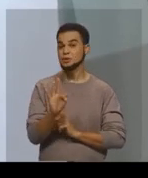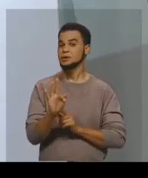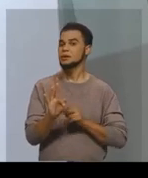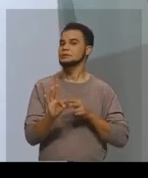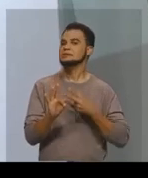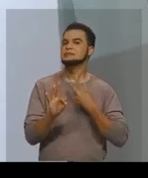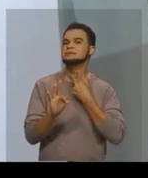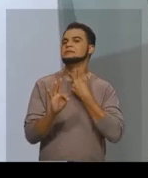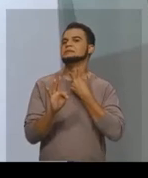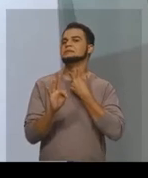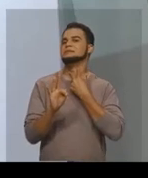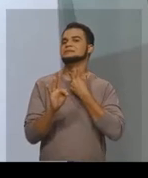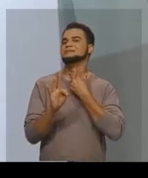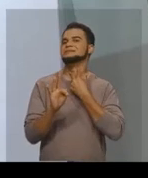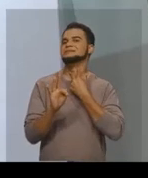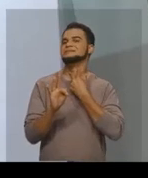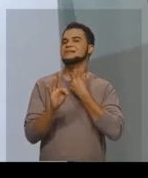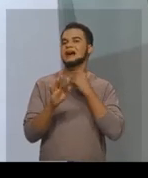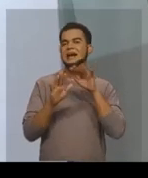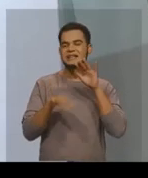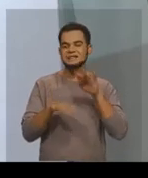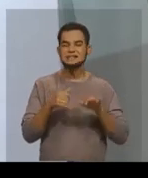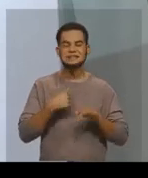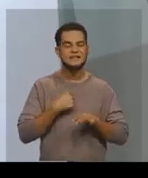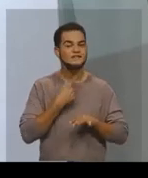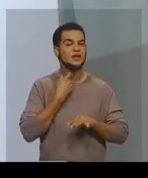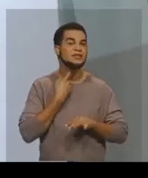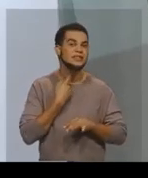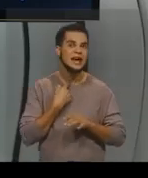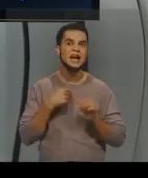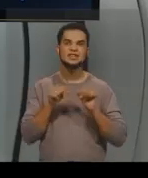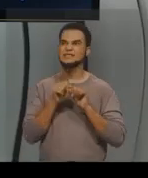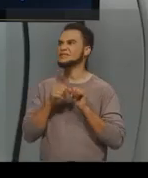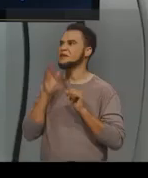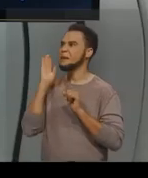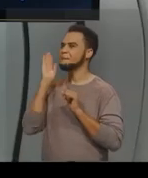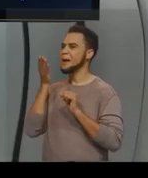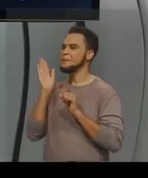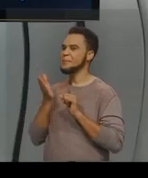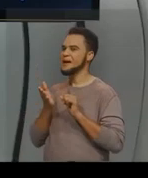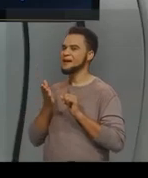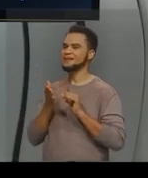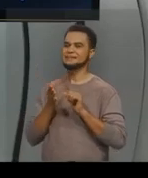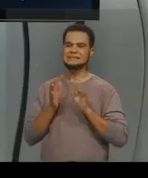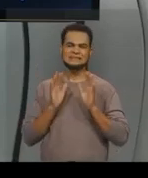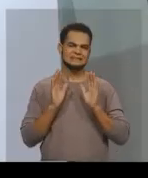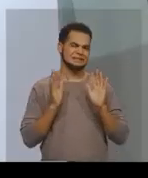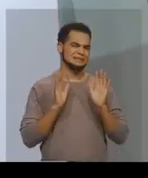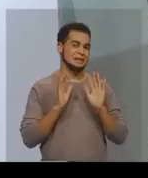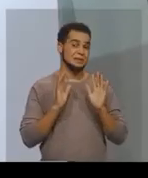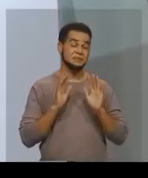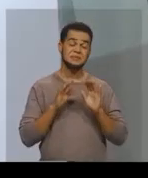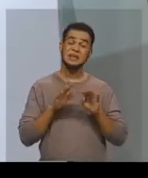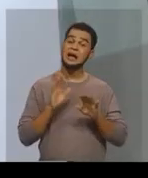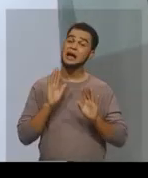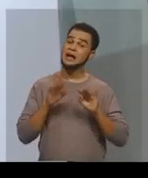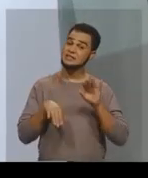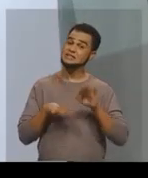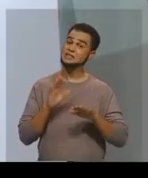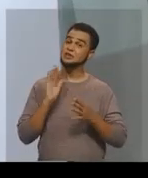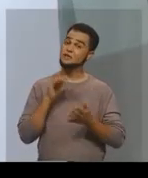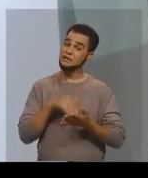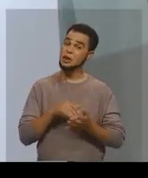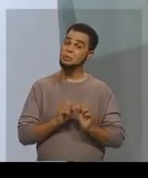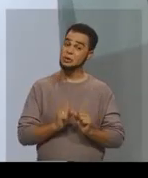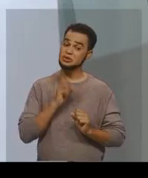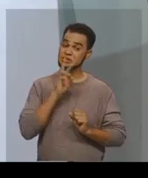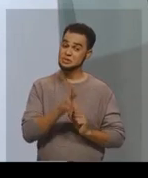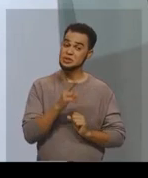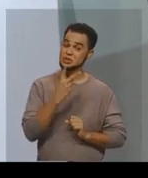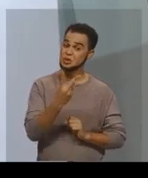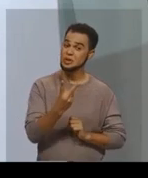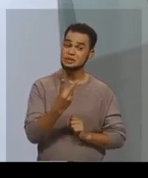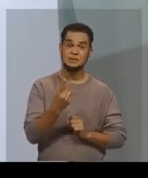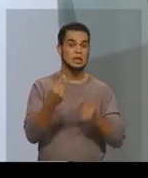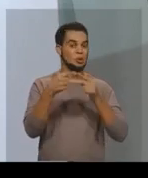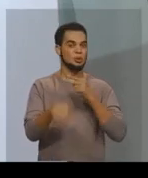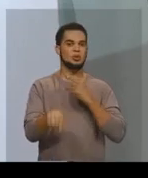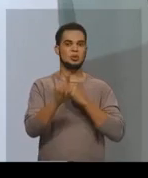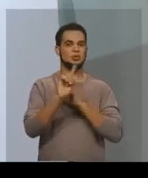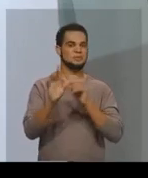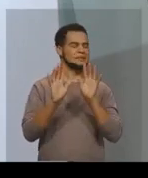né? eu quero fazer isso. Não funciona dessa A forma. resposta pode até ser 2, mas não faça. Não faça isso,